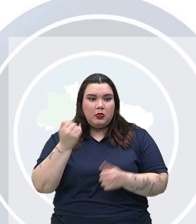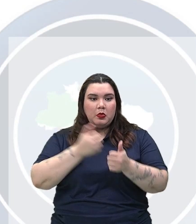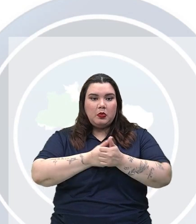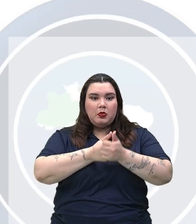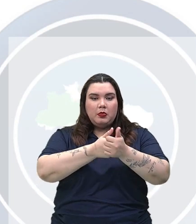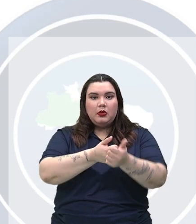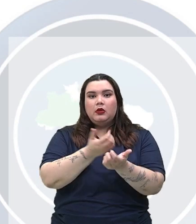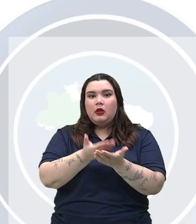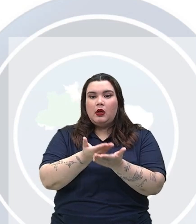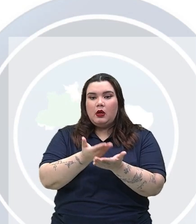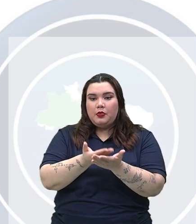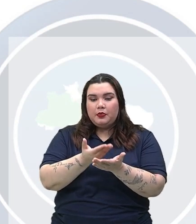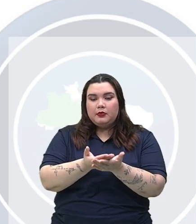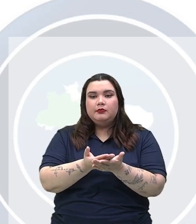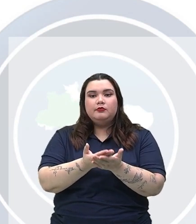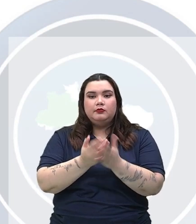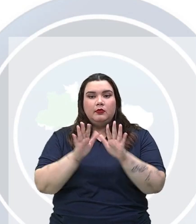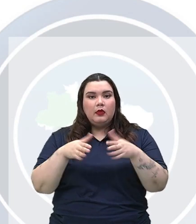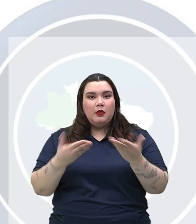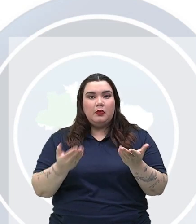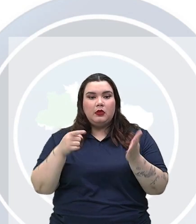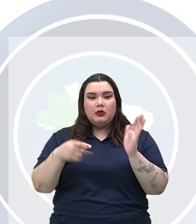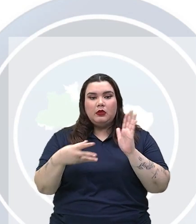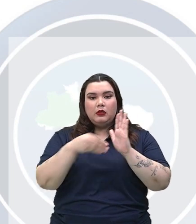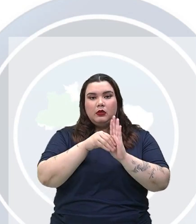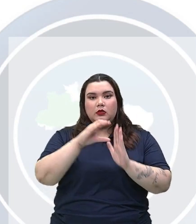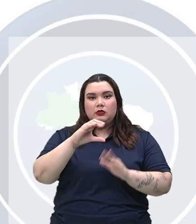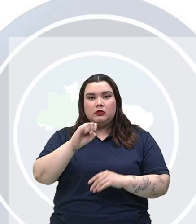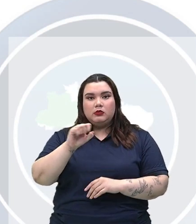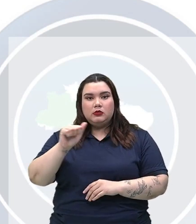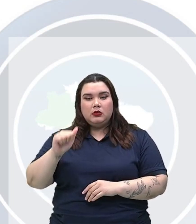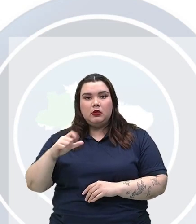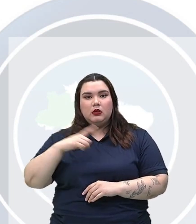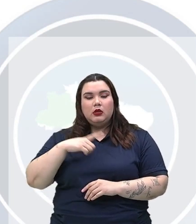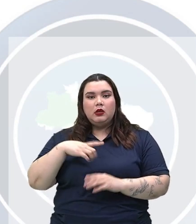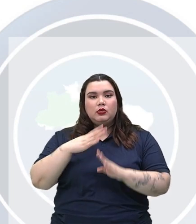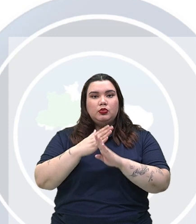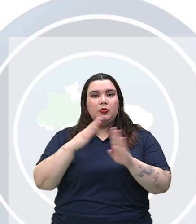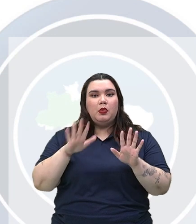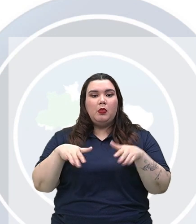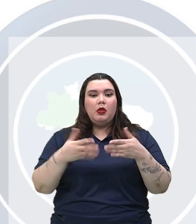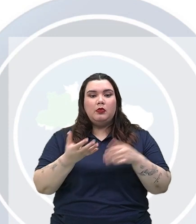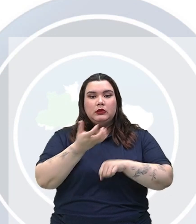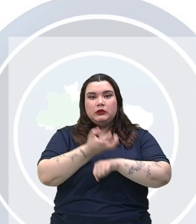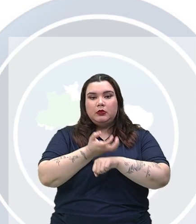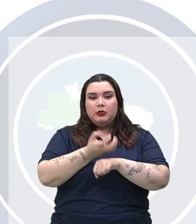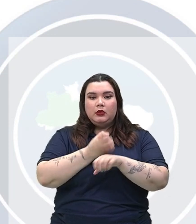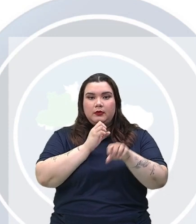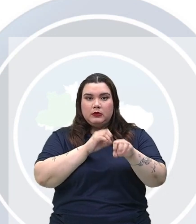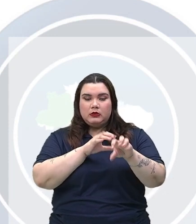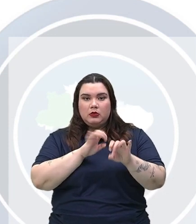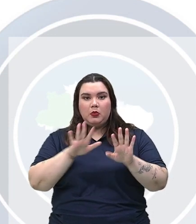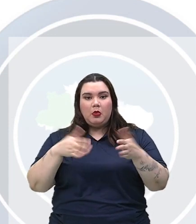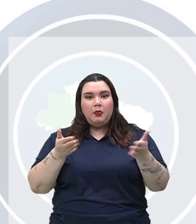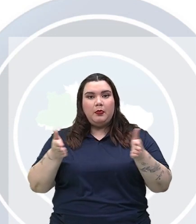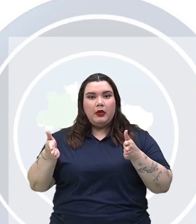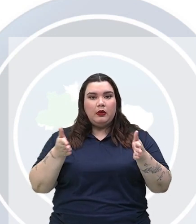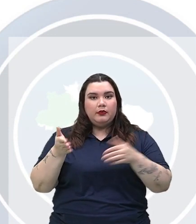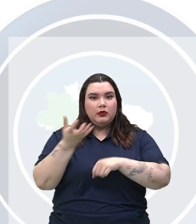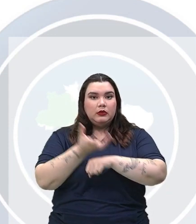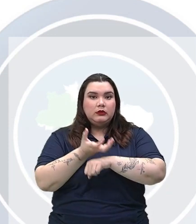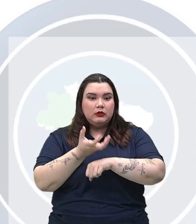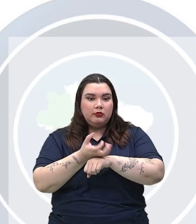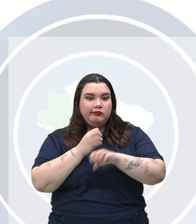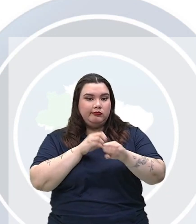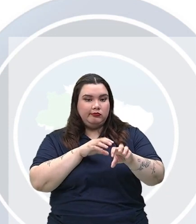acompanhamento das aulas. Nesse CSA, o professor vai poder identificar qual é o componente que está sendo ministrado, o período que